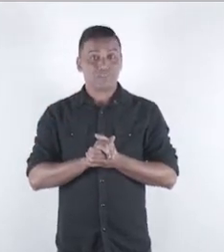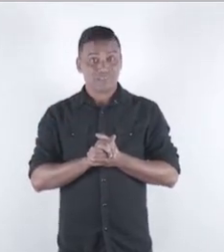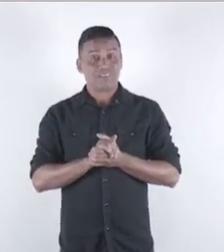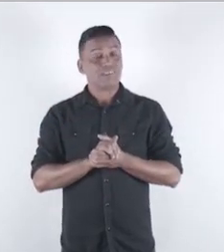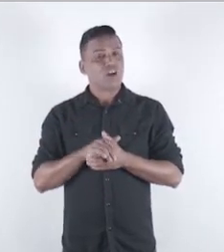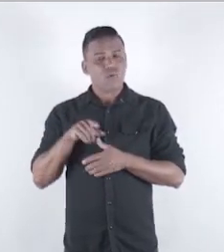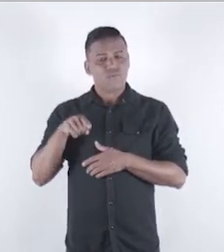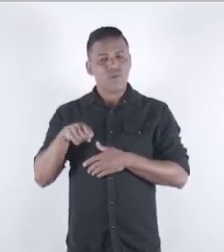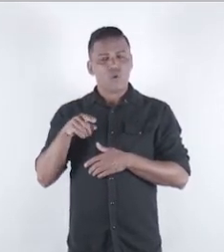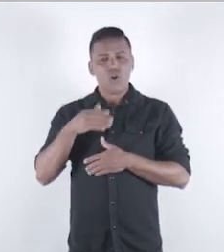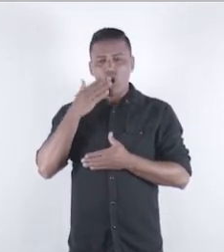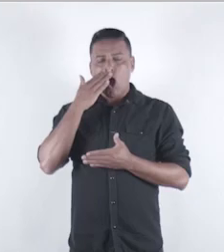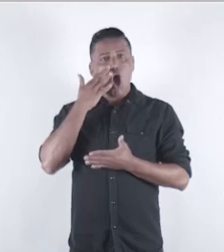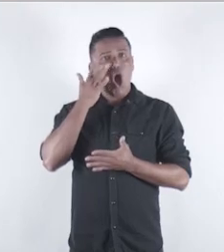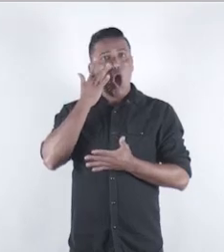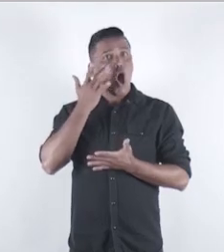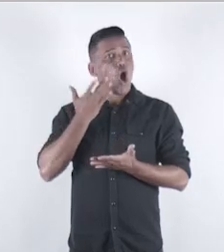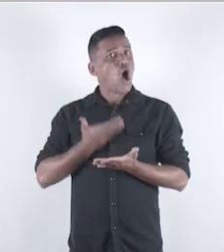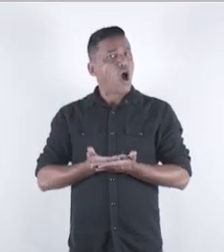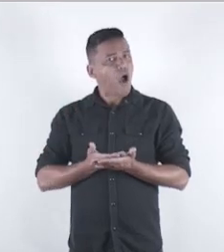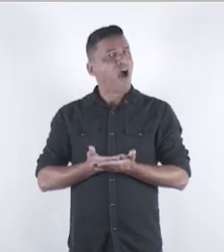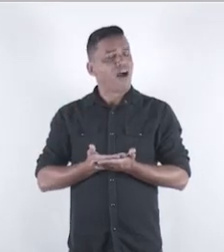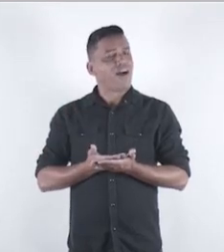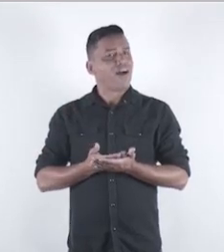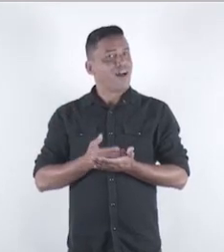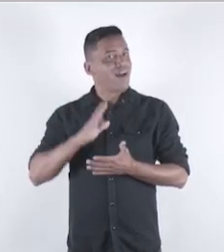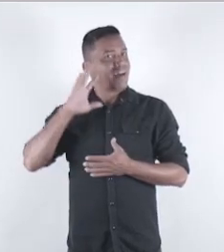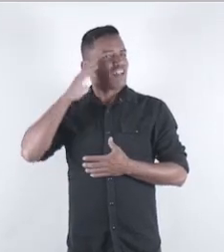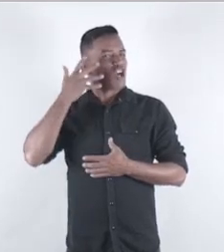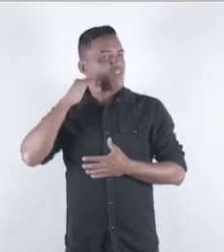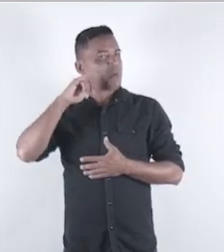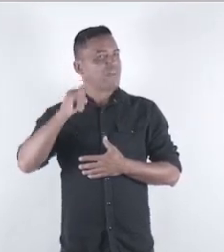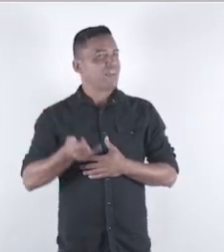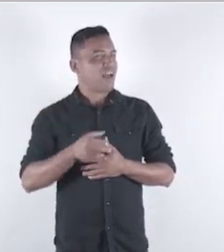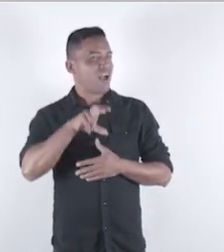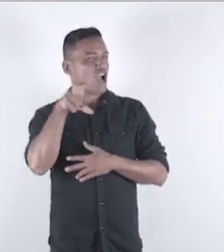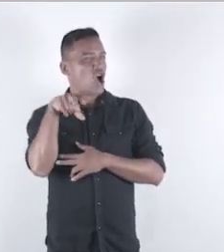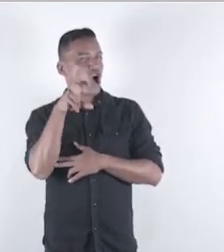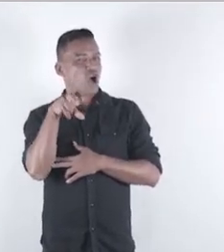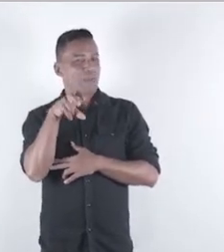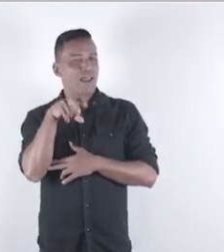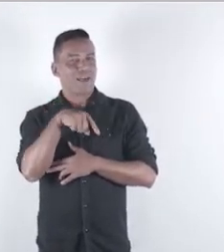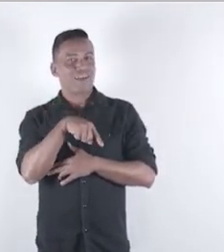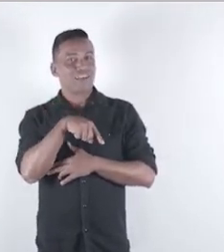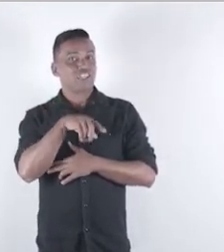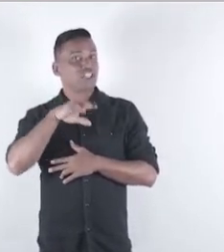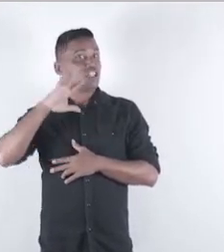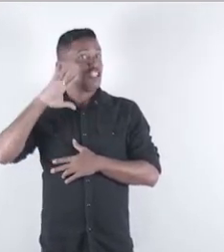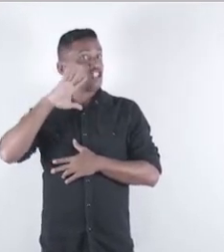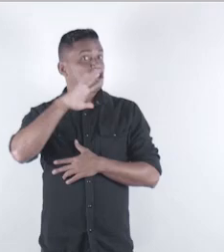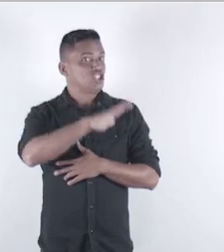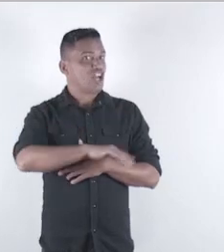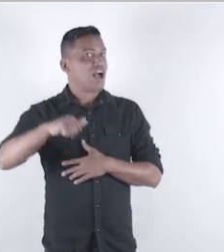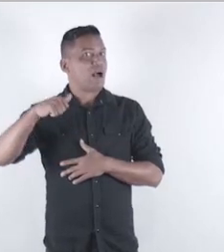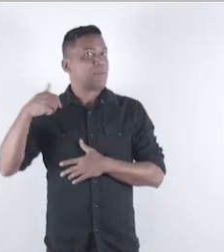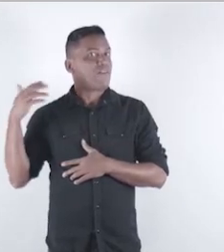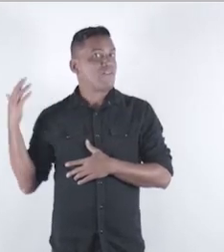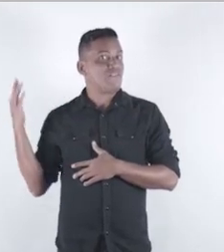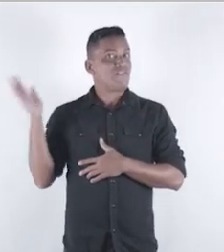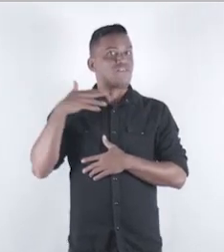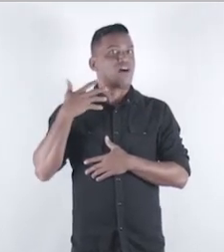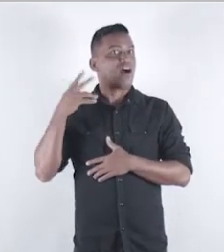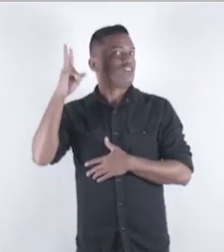a admiração da lagarta, resolve se aproveitar disso e chama ela para uma aventura, para ela se